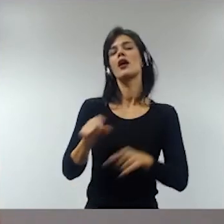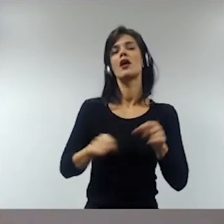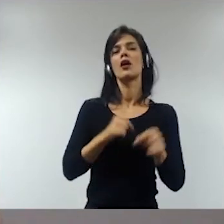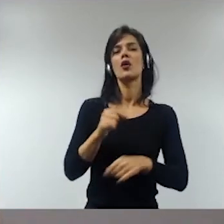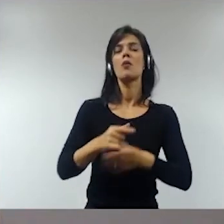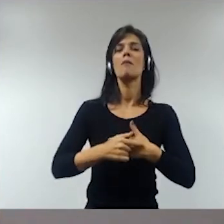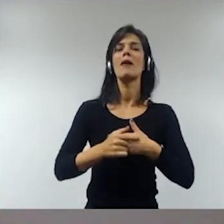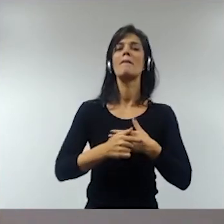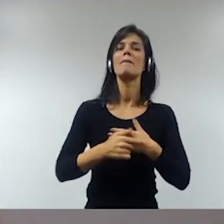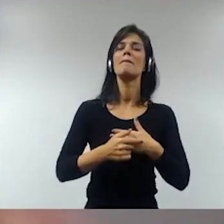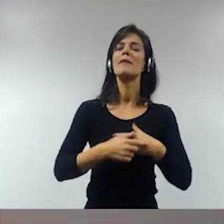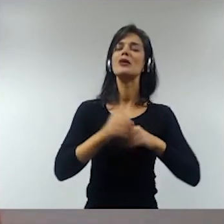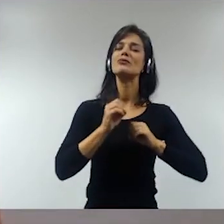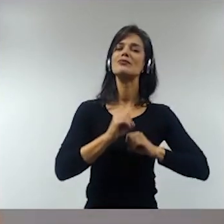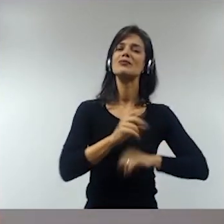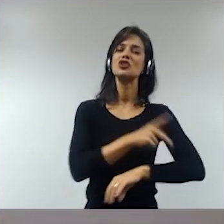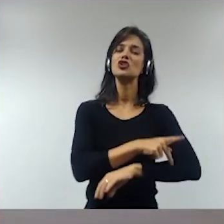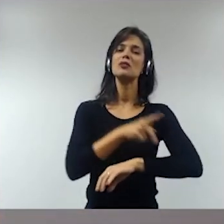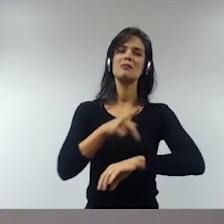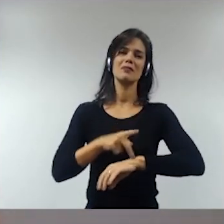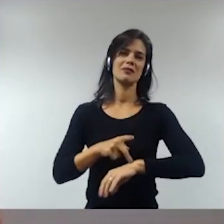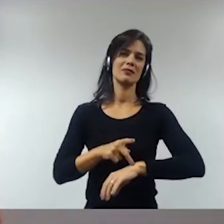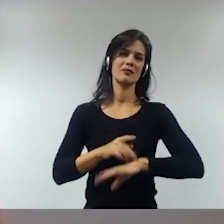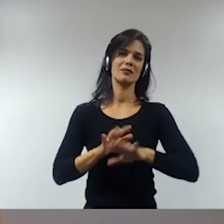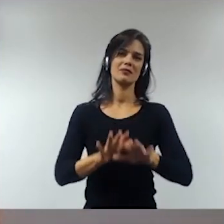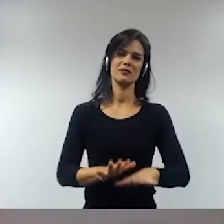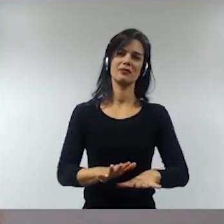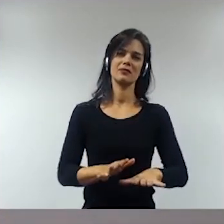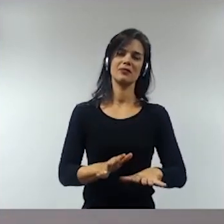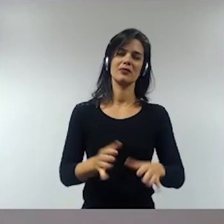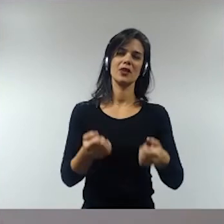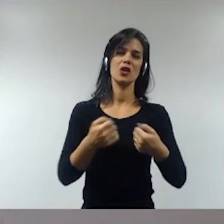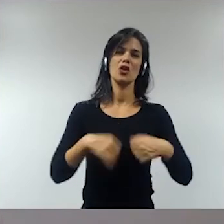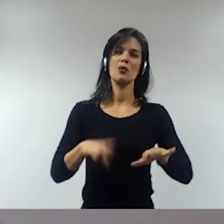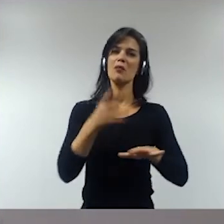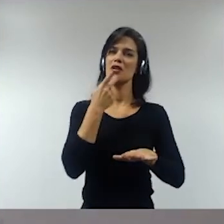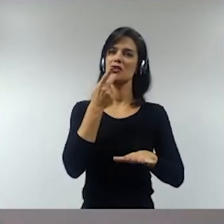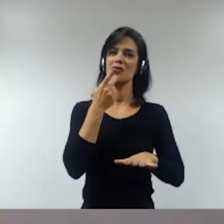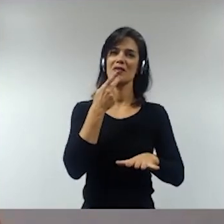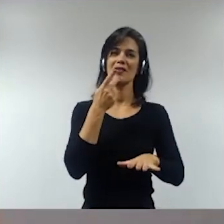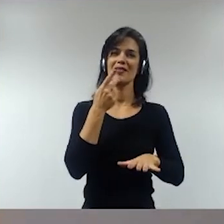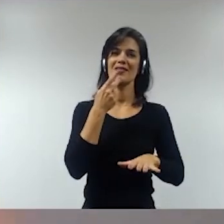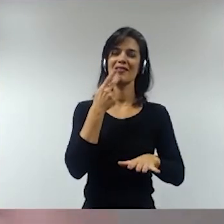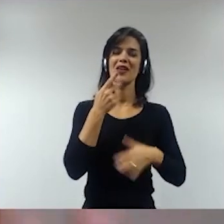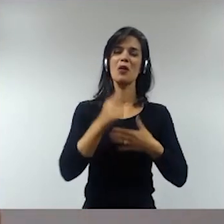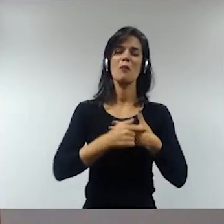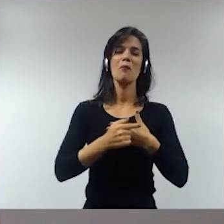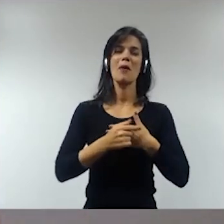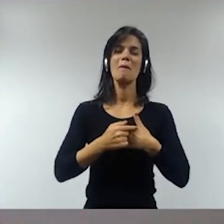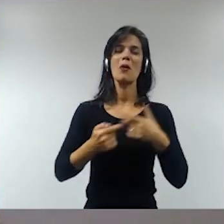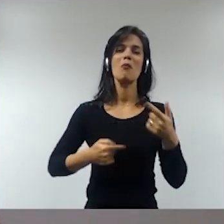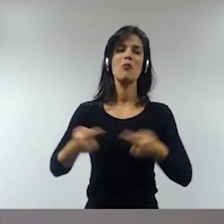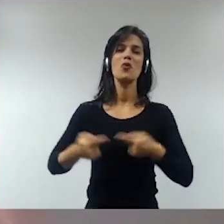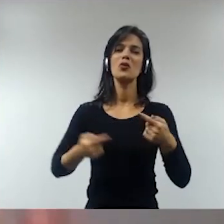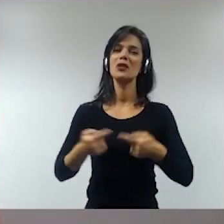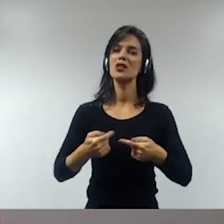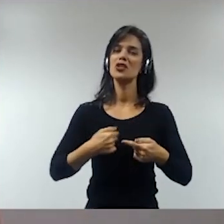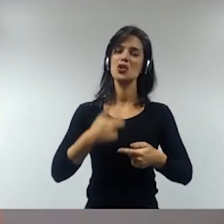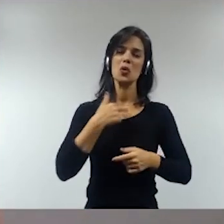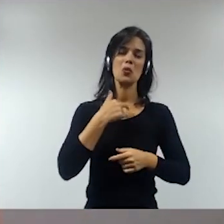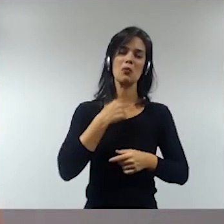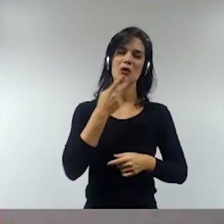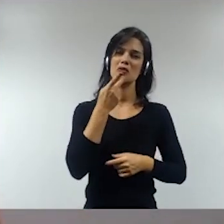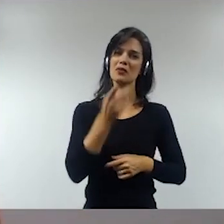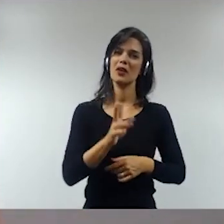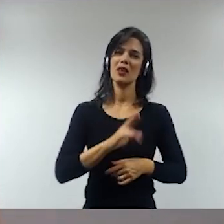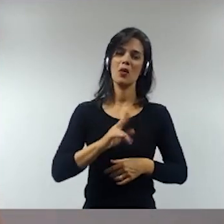pedagógica. Eu falo sempre com os colegas, por favor, não me peçam para falar a posição política da Ordem, porque eu não posso falar sobre isso, não é a